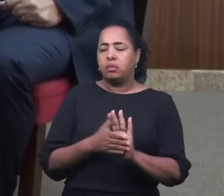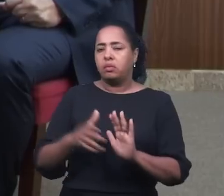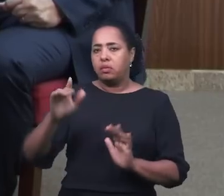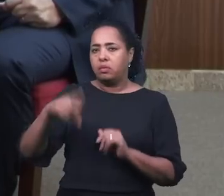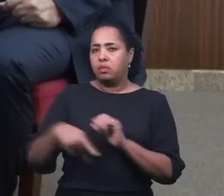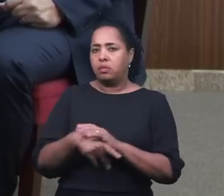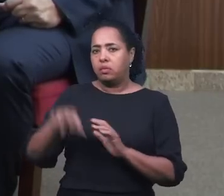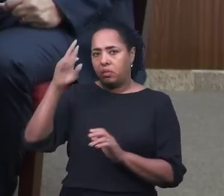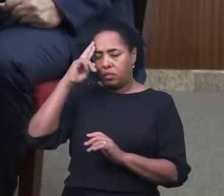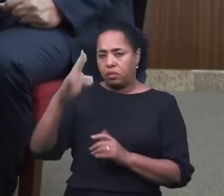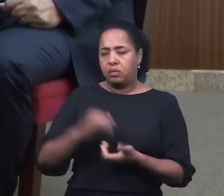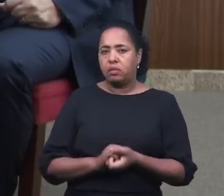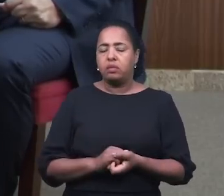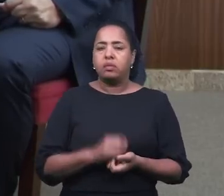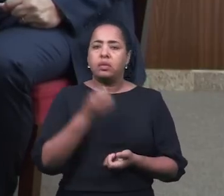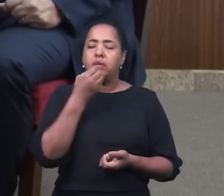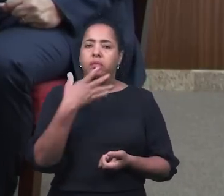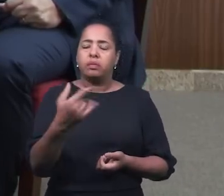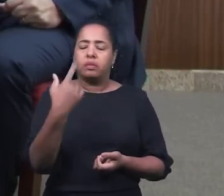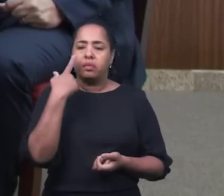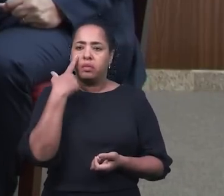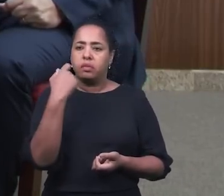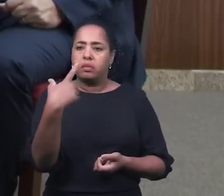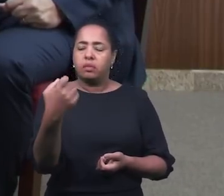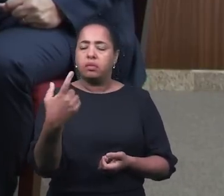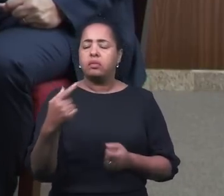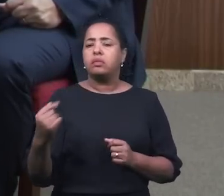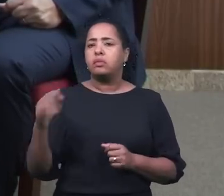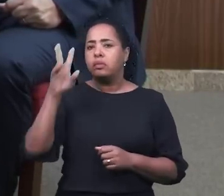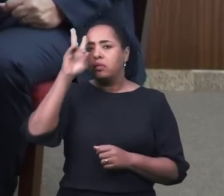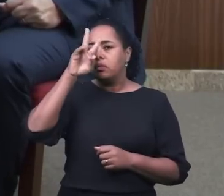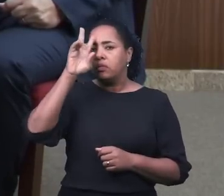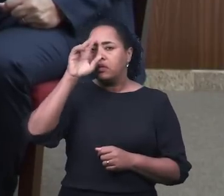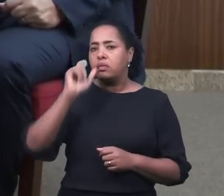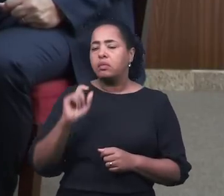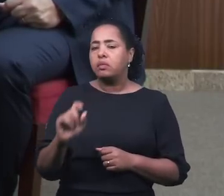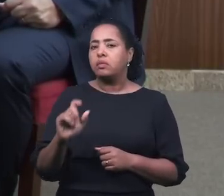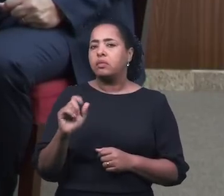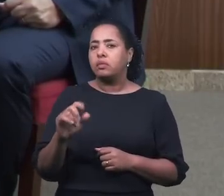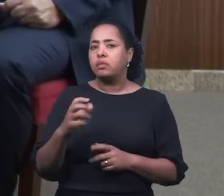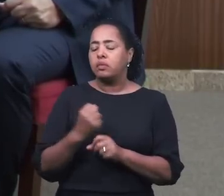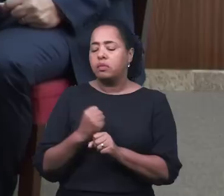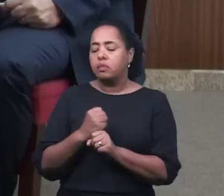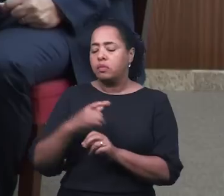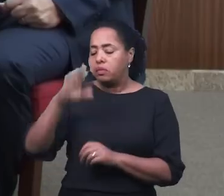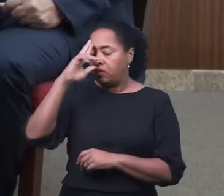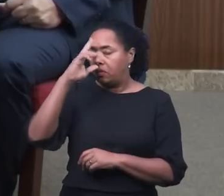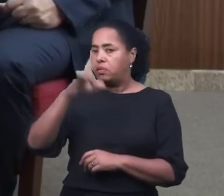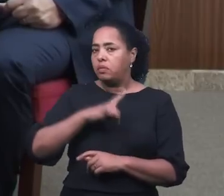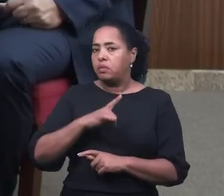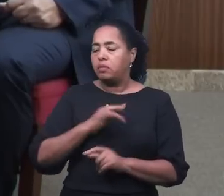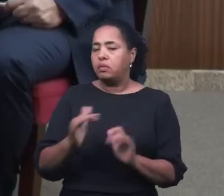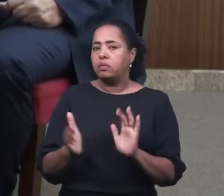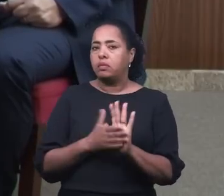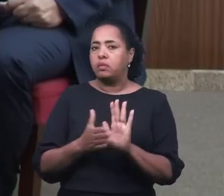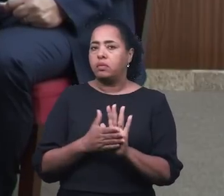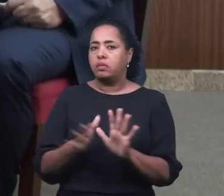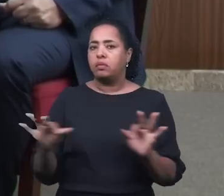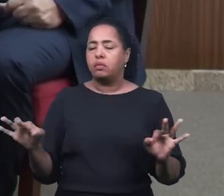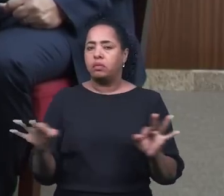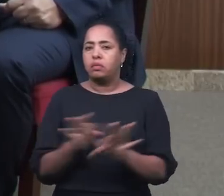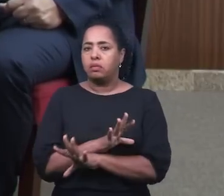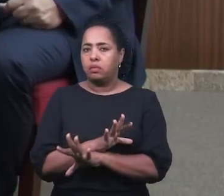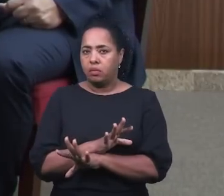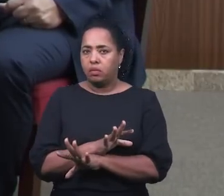Senhor. Bom, e é interessante lembrarmos, né, que para este ano o Senhor tem um grande projeto que já está